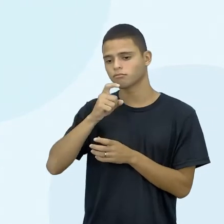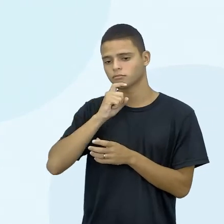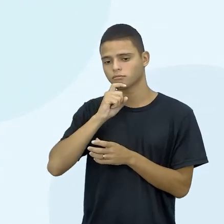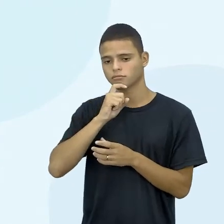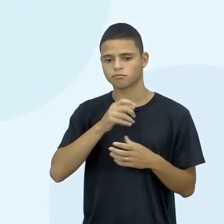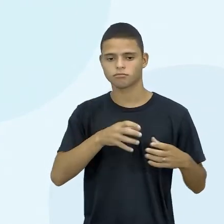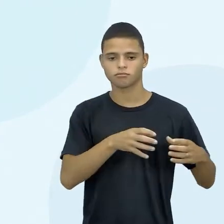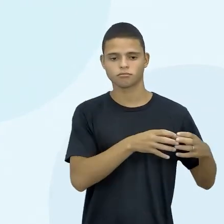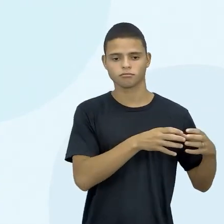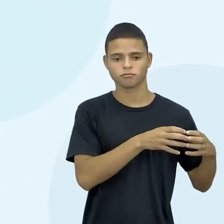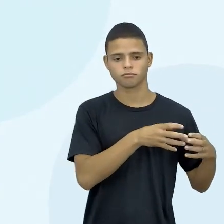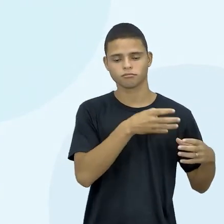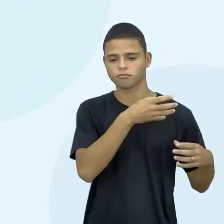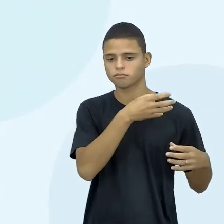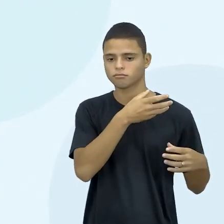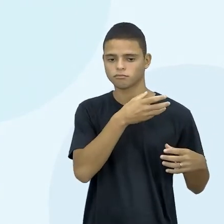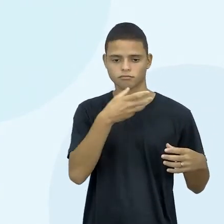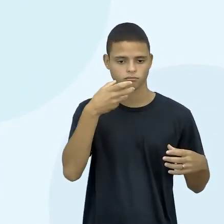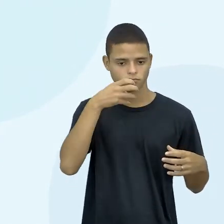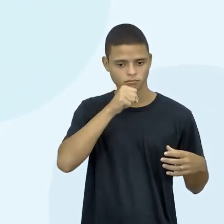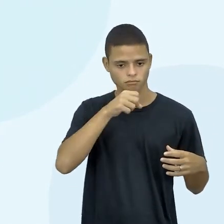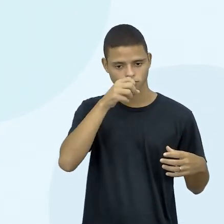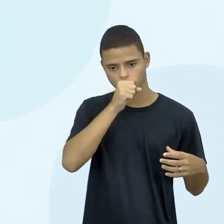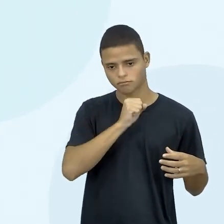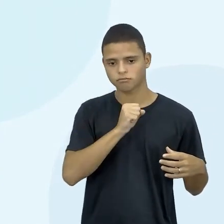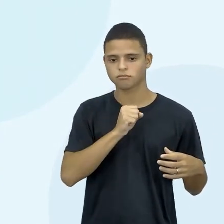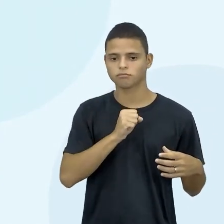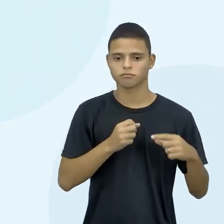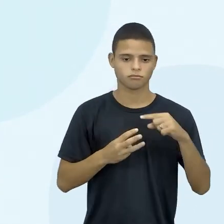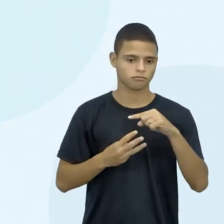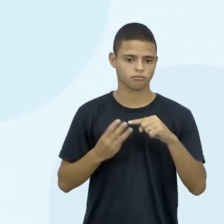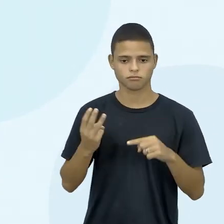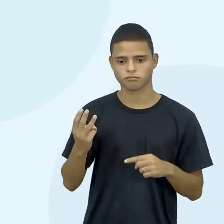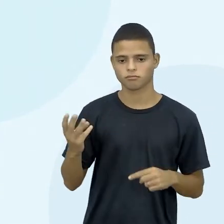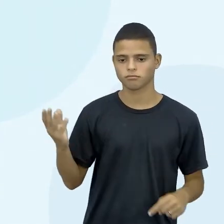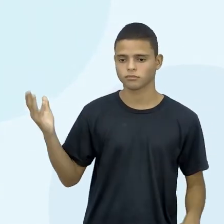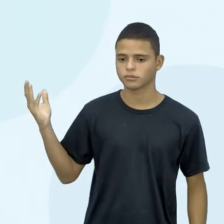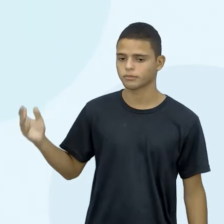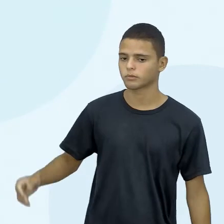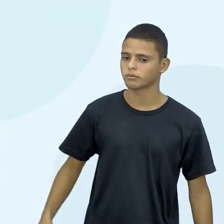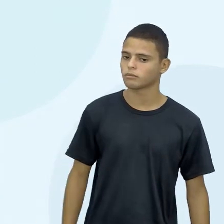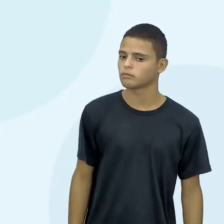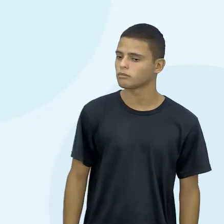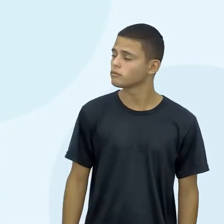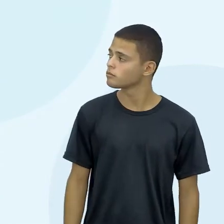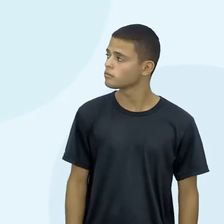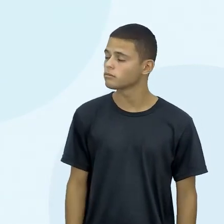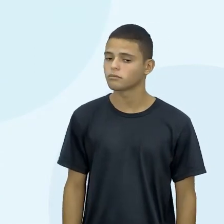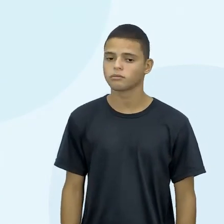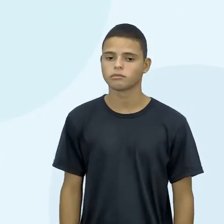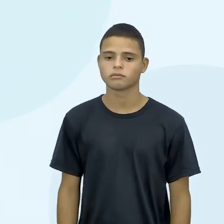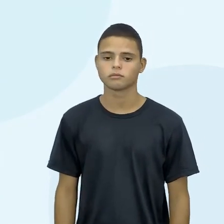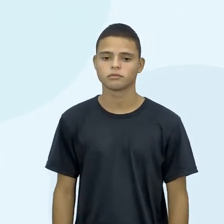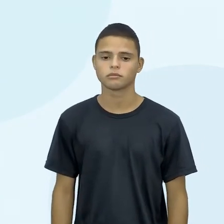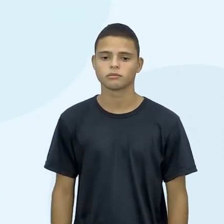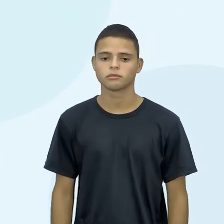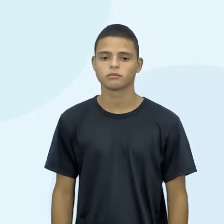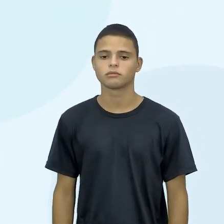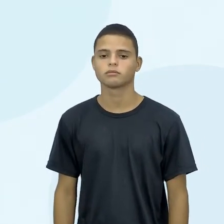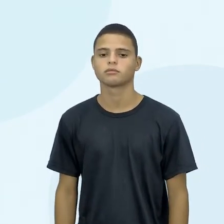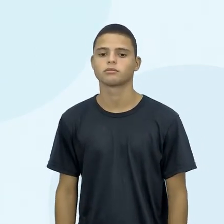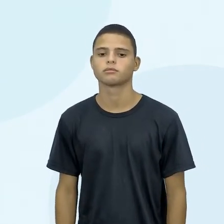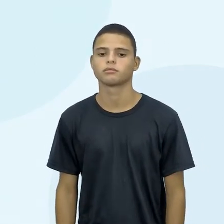dois jogadores de colete verde, nós temos 3 jogadores de colete de cor de laranja, nós temos